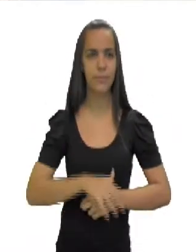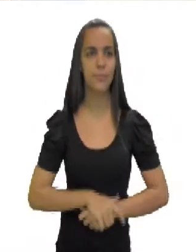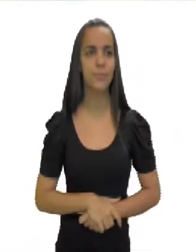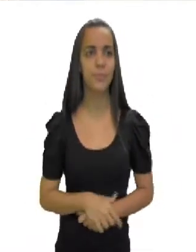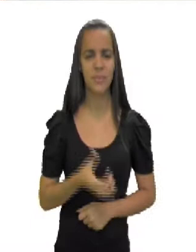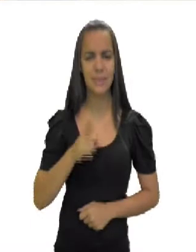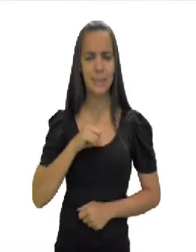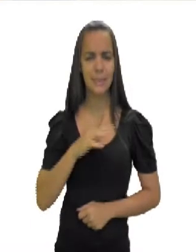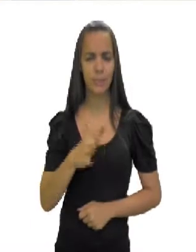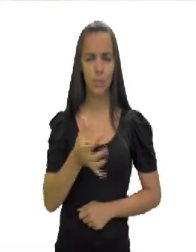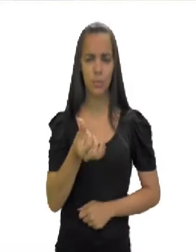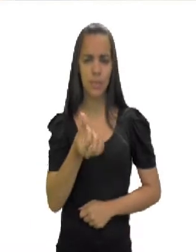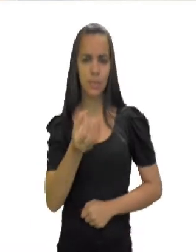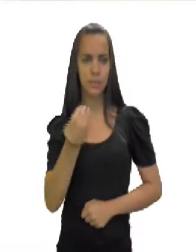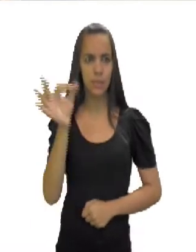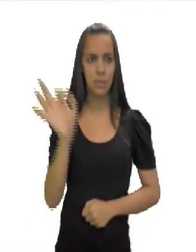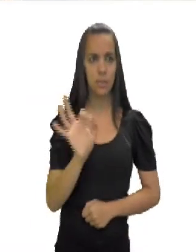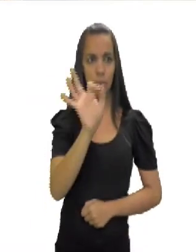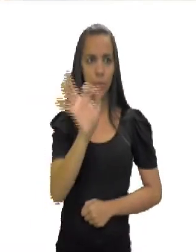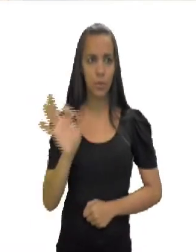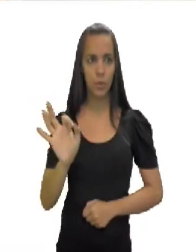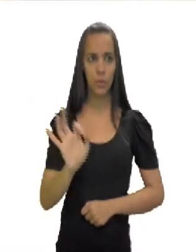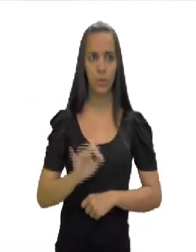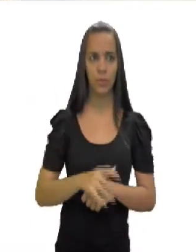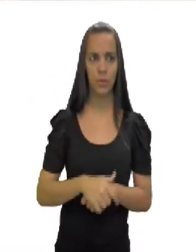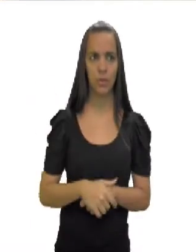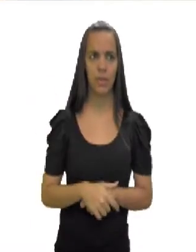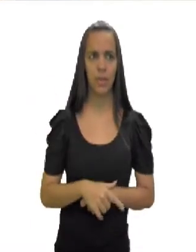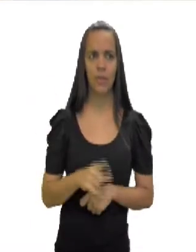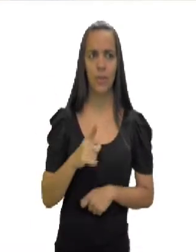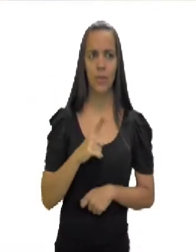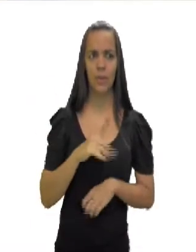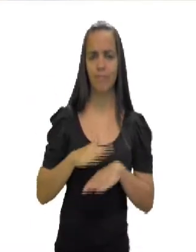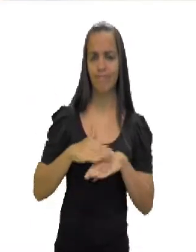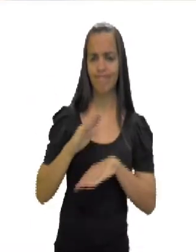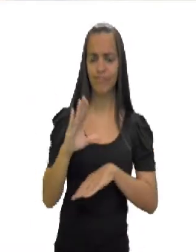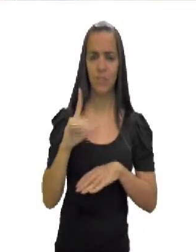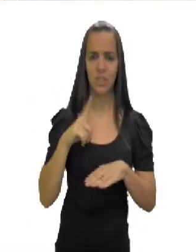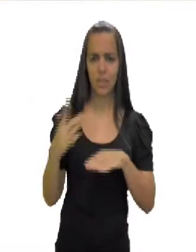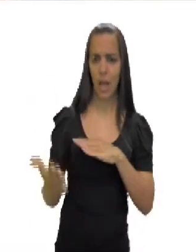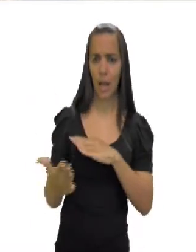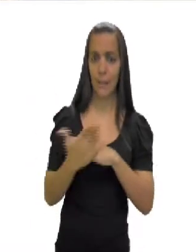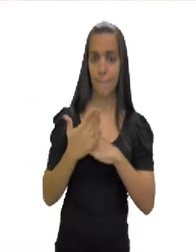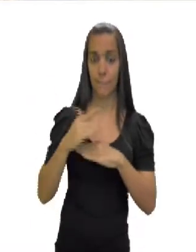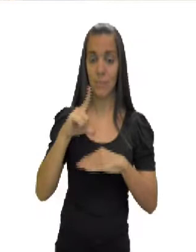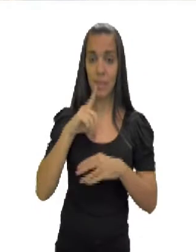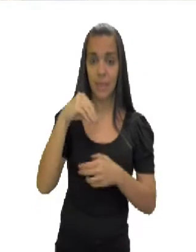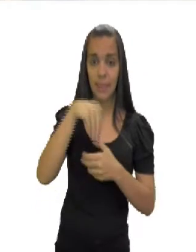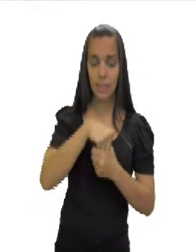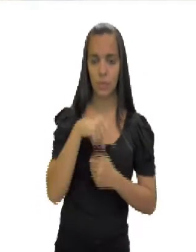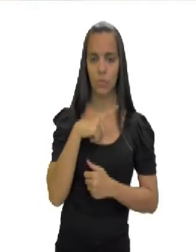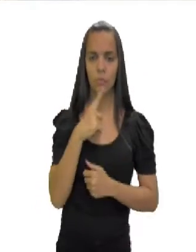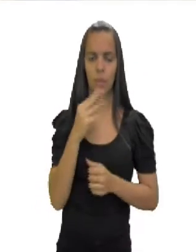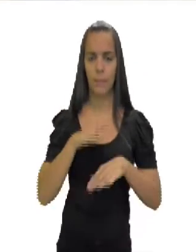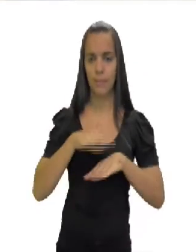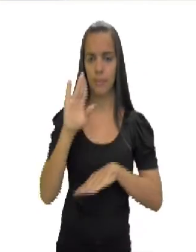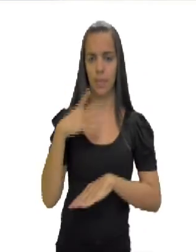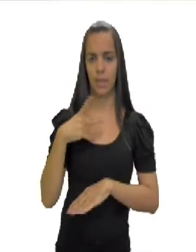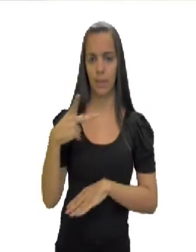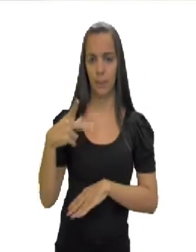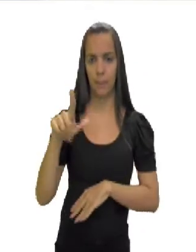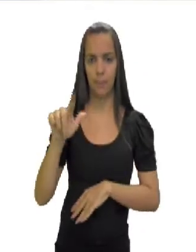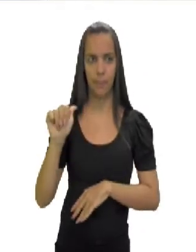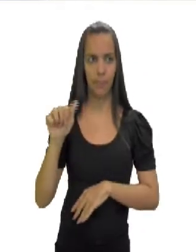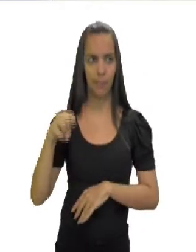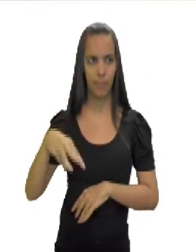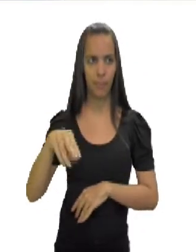60% do líquido que compõe o sangue é o plasma. Temos os glóbulos brancos e as plaquetas e